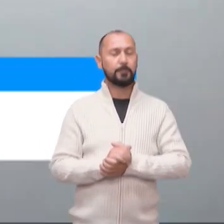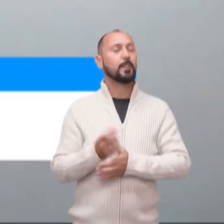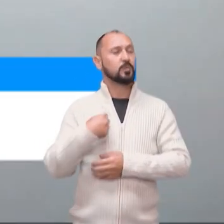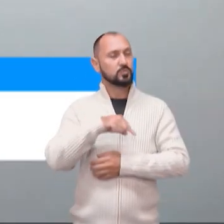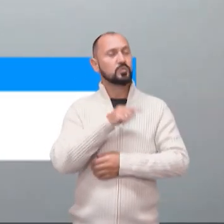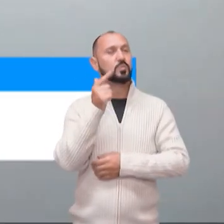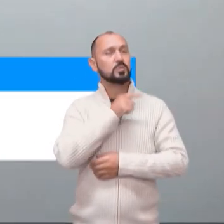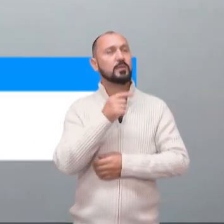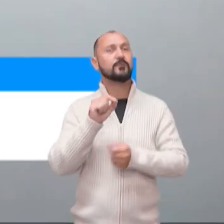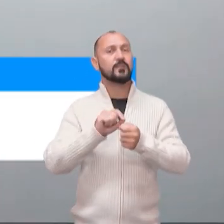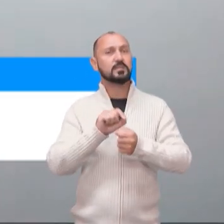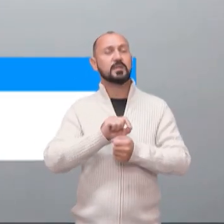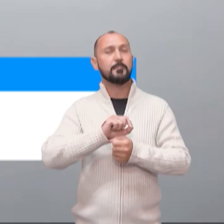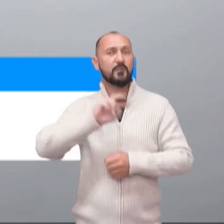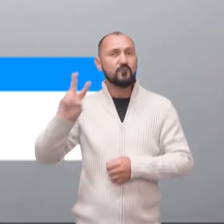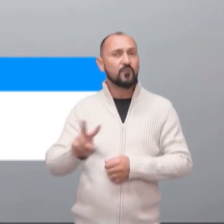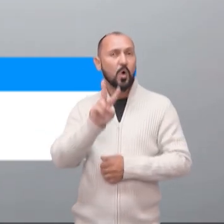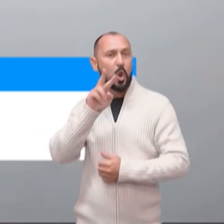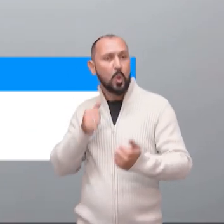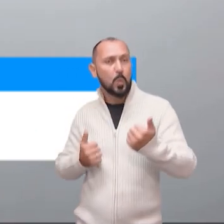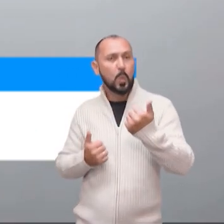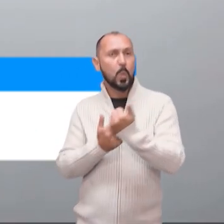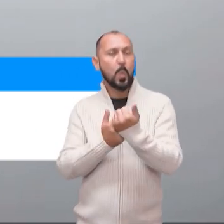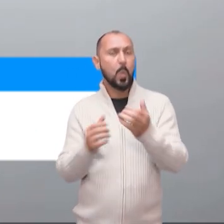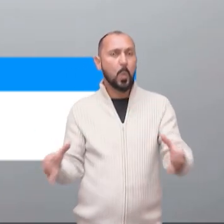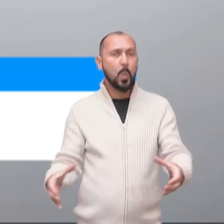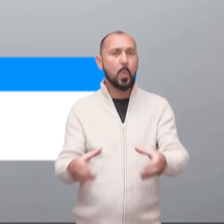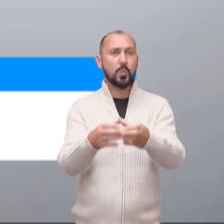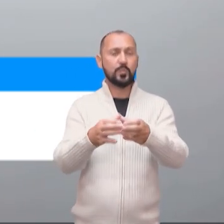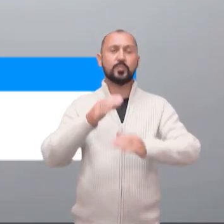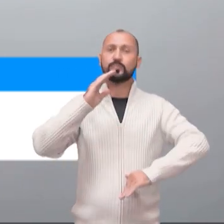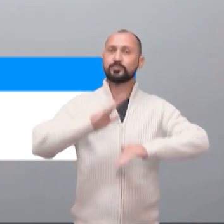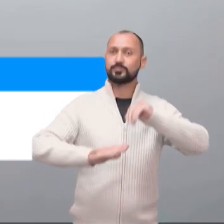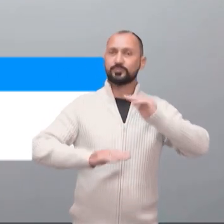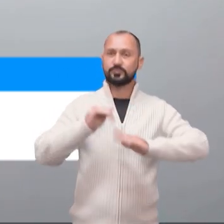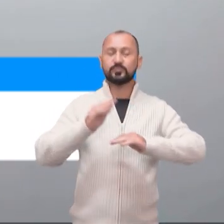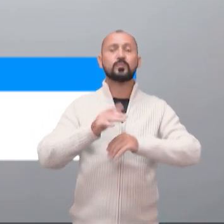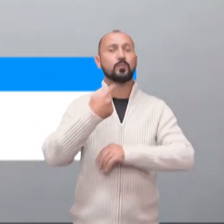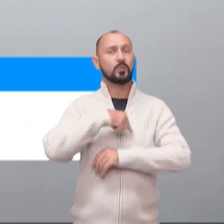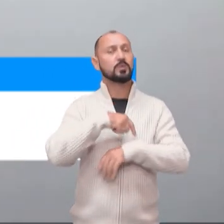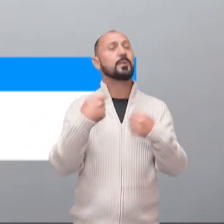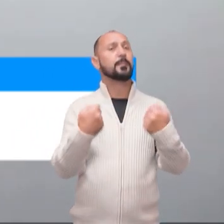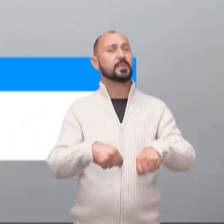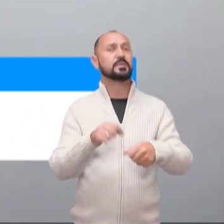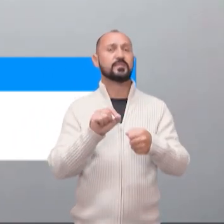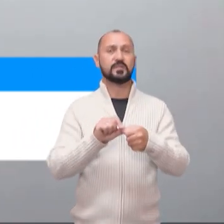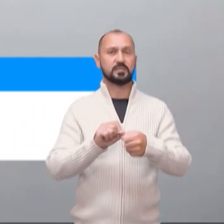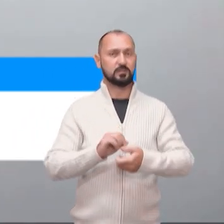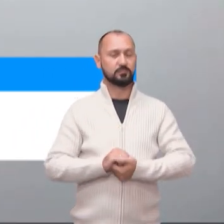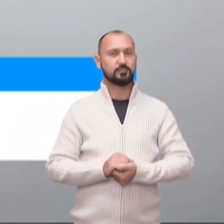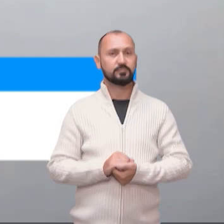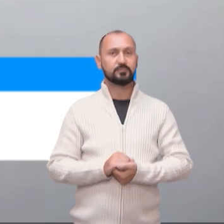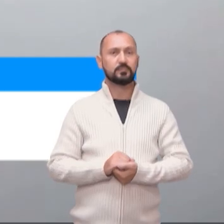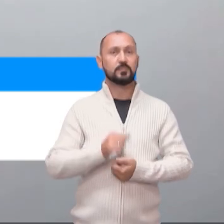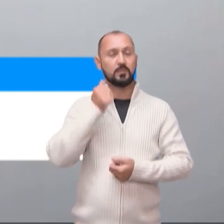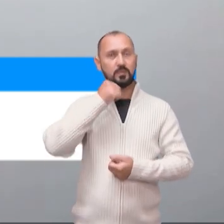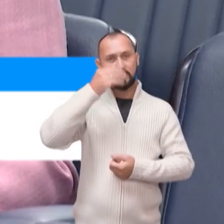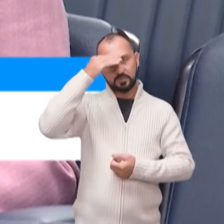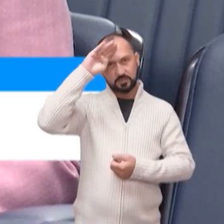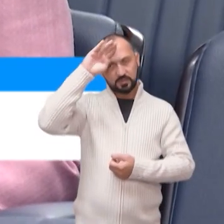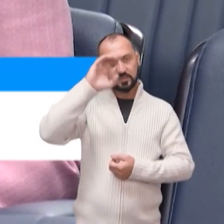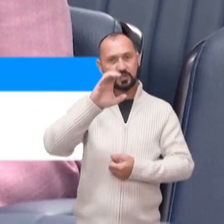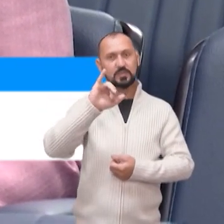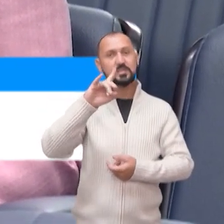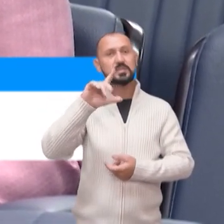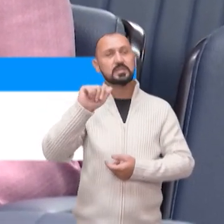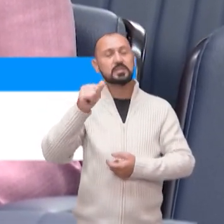categoria. O que nós pudermos fazer para valorizar esta categoria, esse segmento, nós temos que fazê-lo.